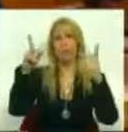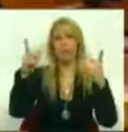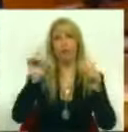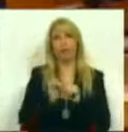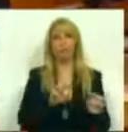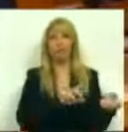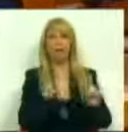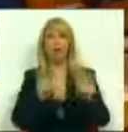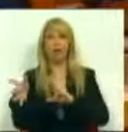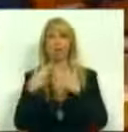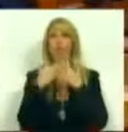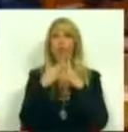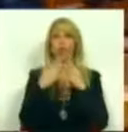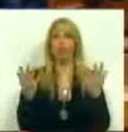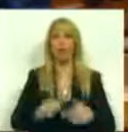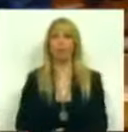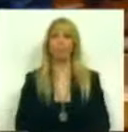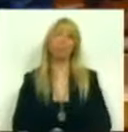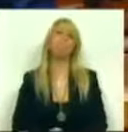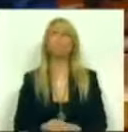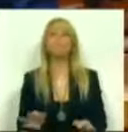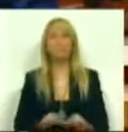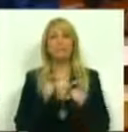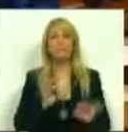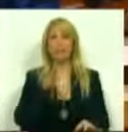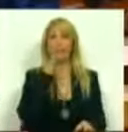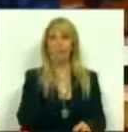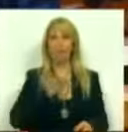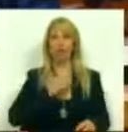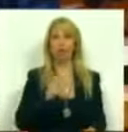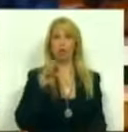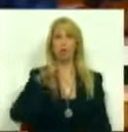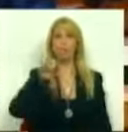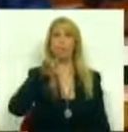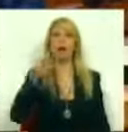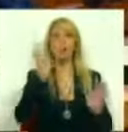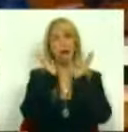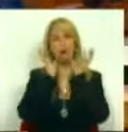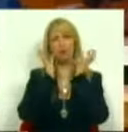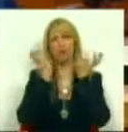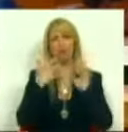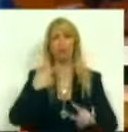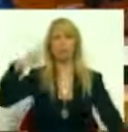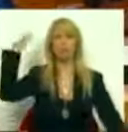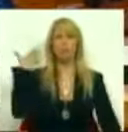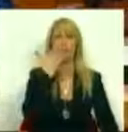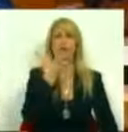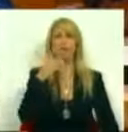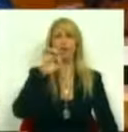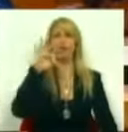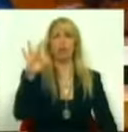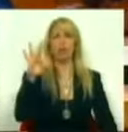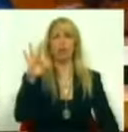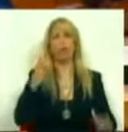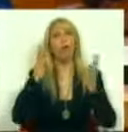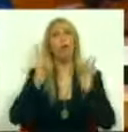as reformas estruturais. Como dizia já o Dr. Mário Soares em 1984, temos